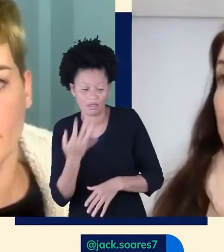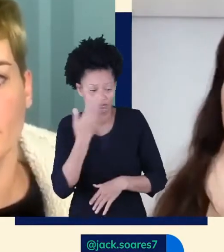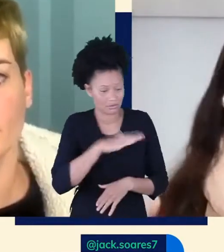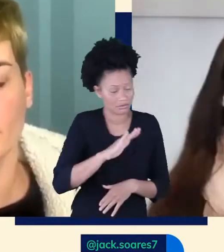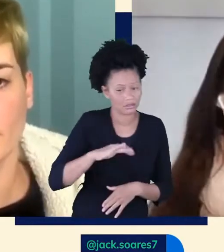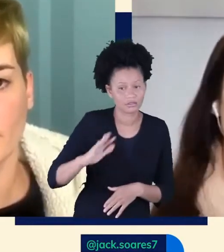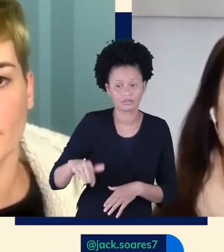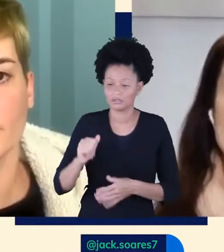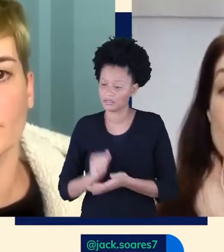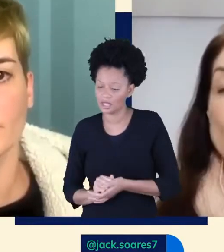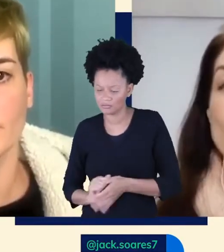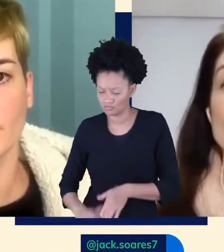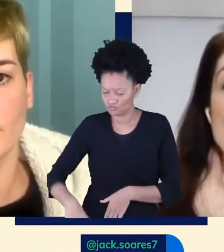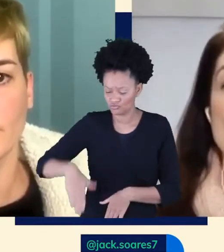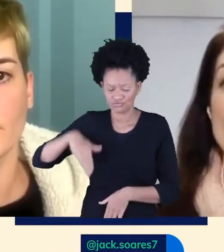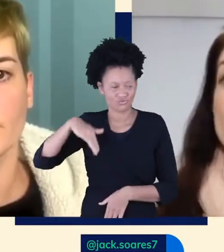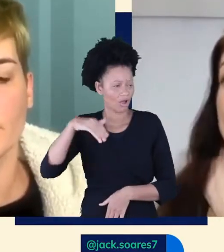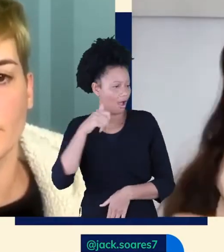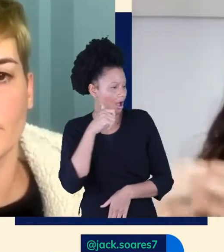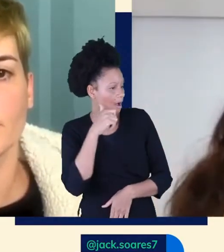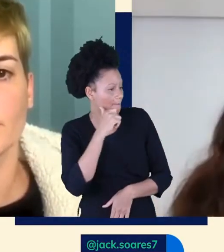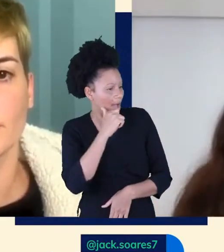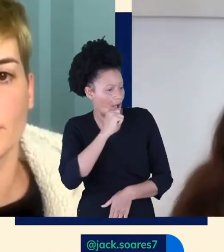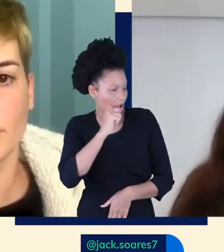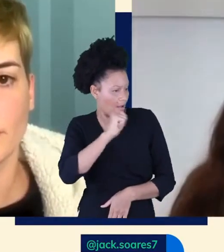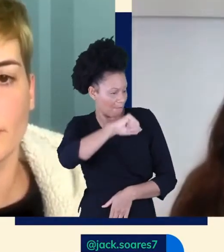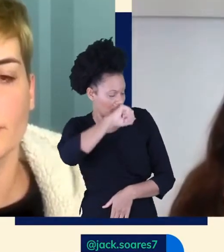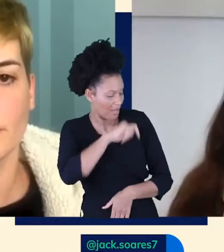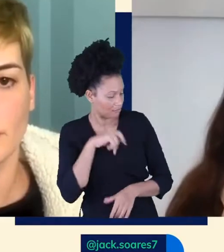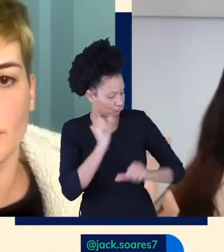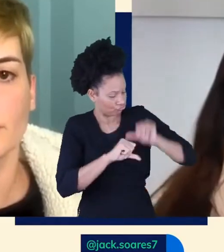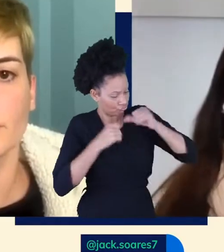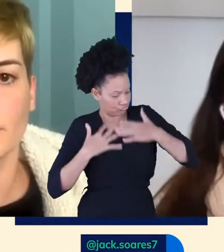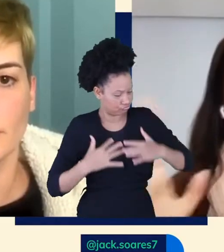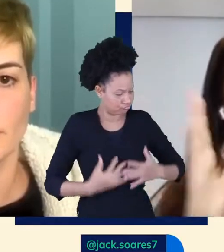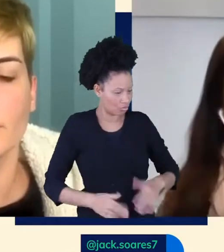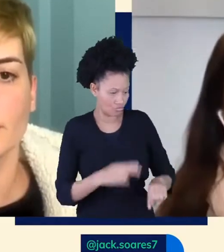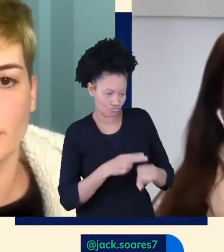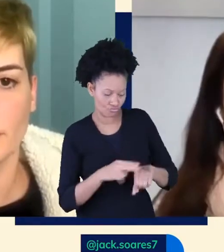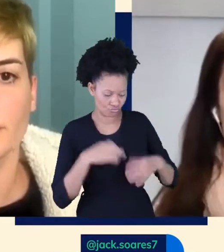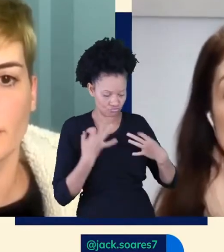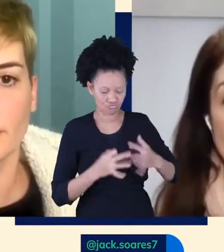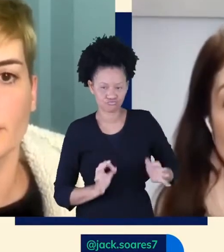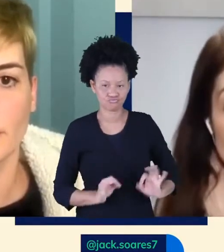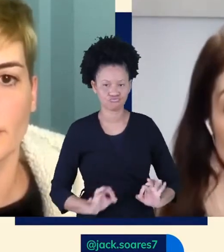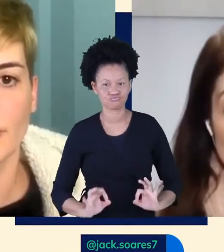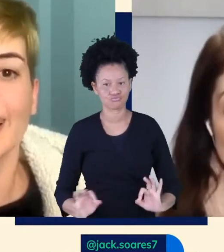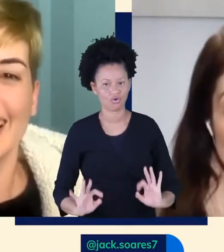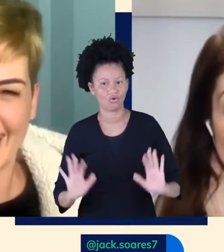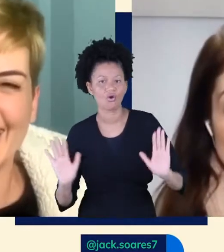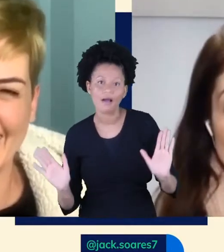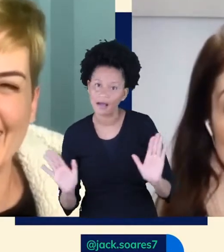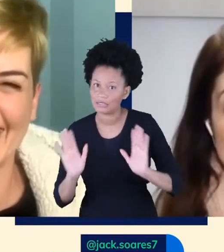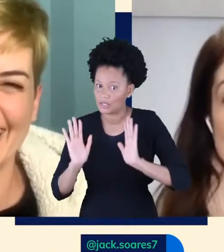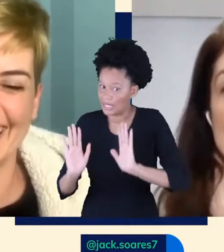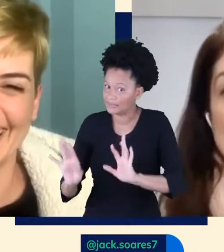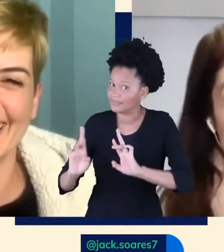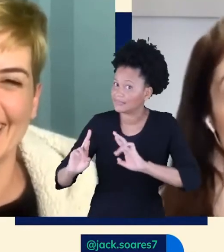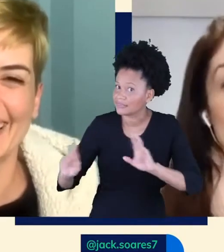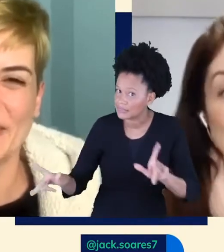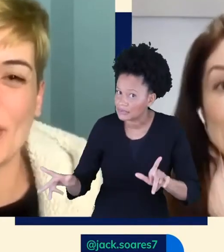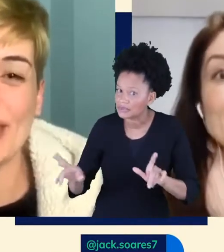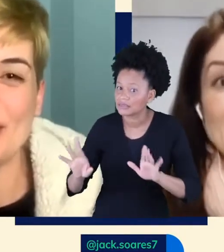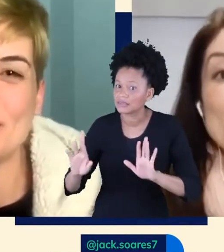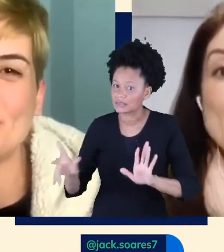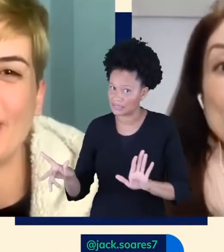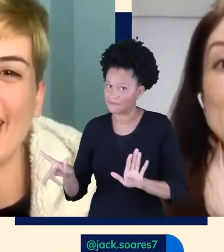cresce e ela vê, às vezes, a mãe trocando de roupa e ela vê os pais tomando banho, né? Veja que não é em um momento em que o casal